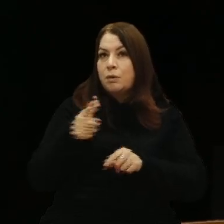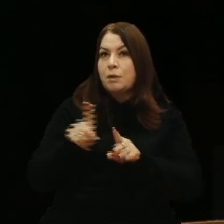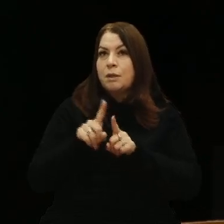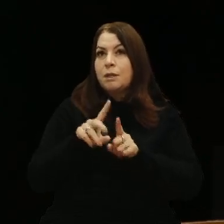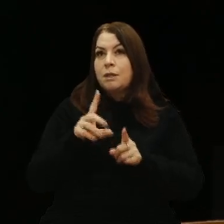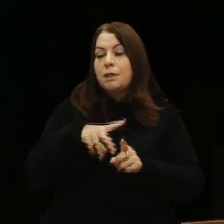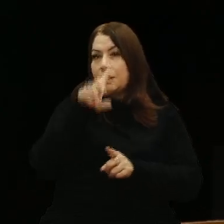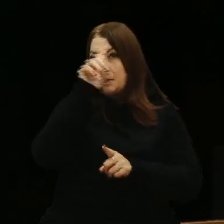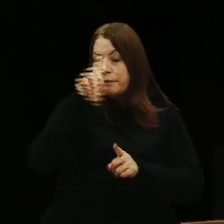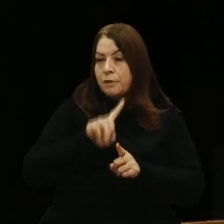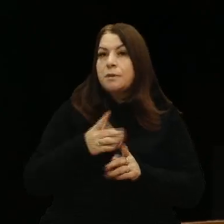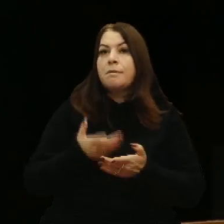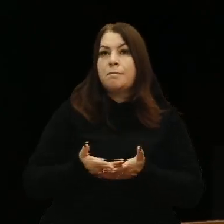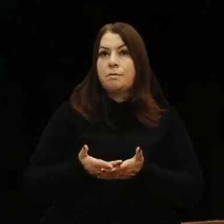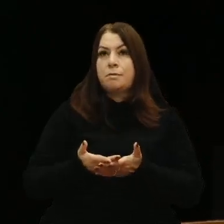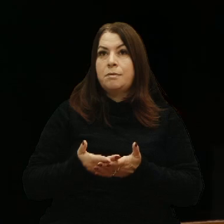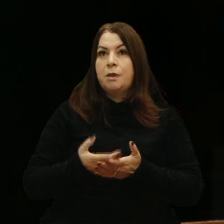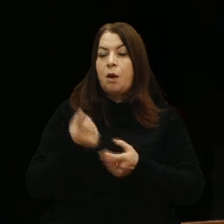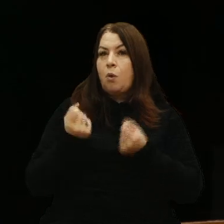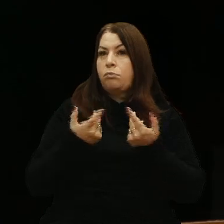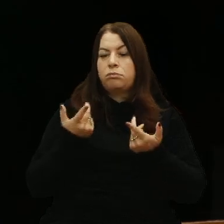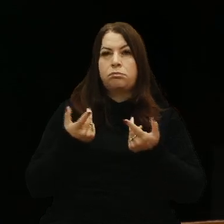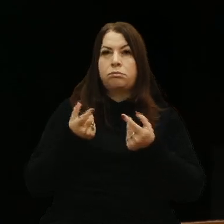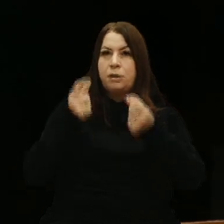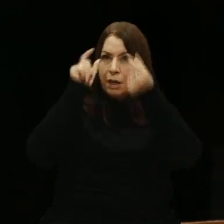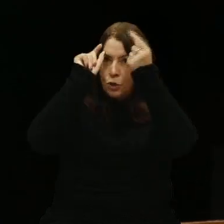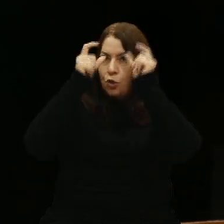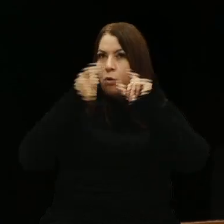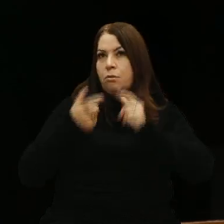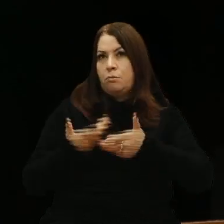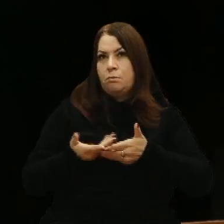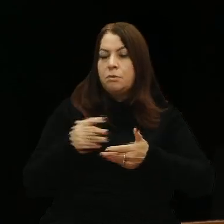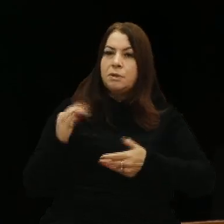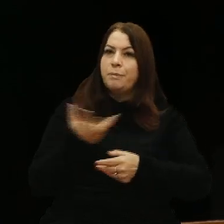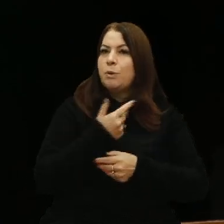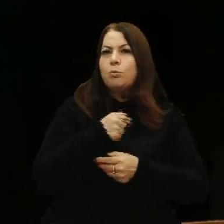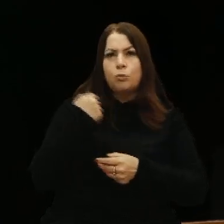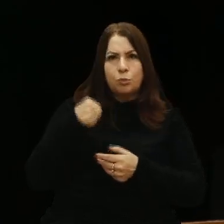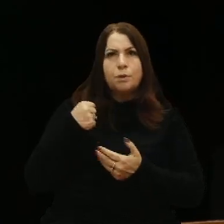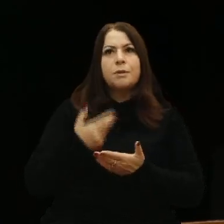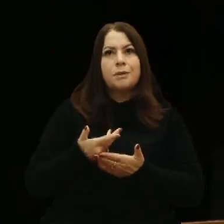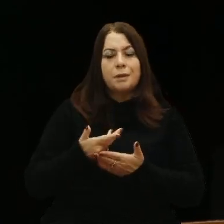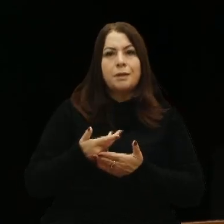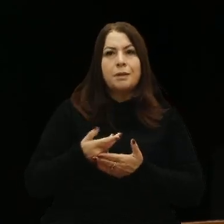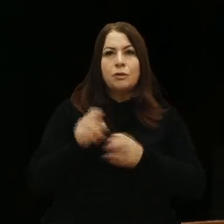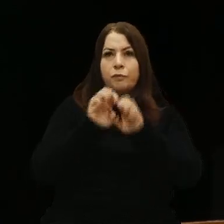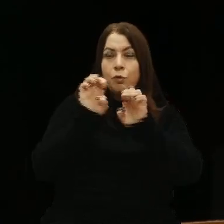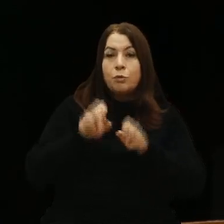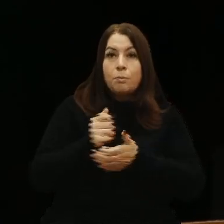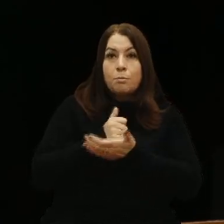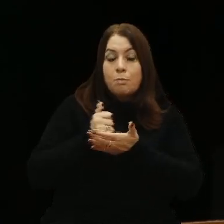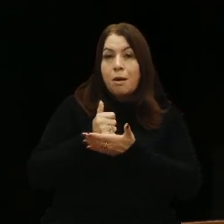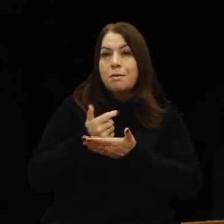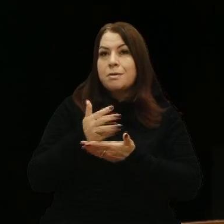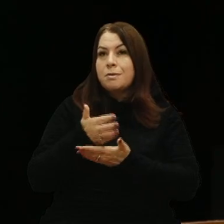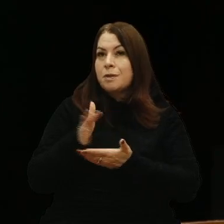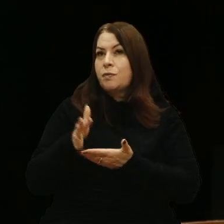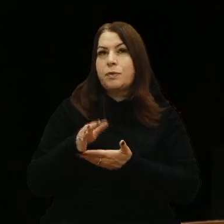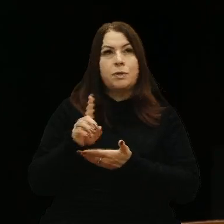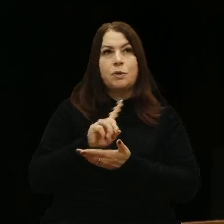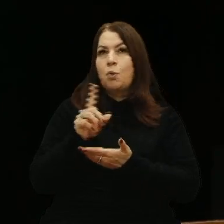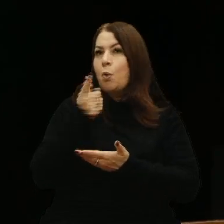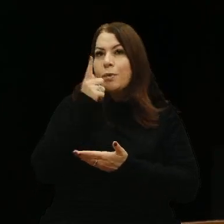com deficiência, né, algum transtorno. Nós sabemos de todas as necessidades de infraestrutura básica que muitas vezes não